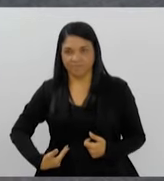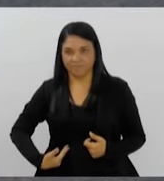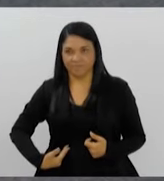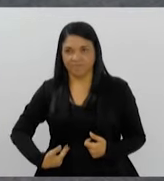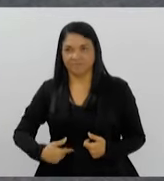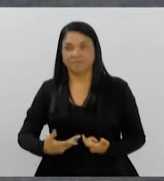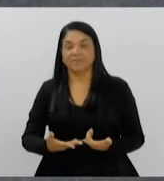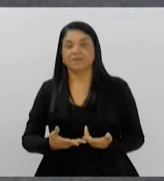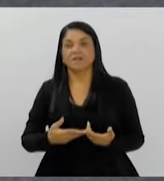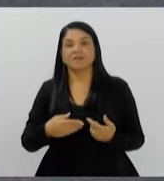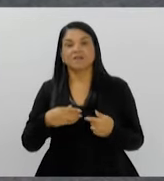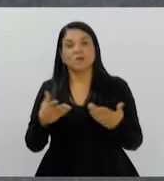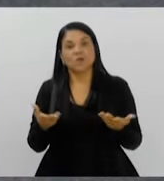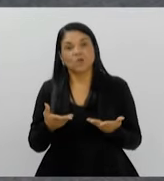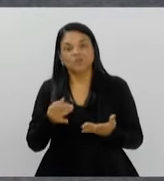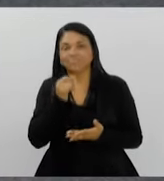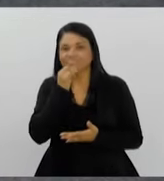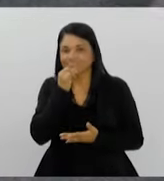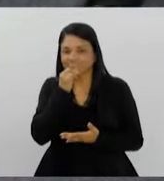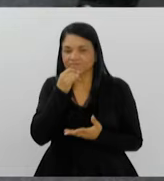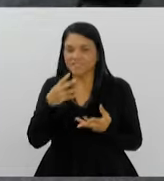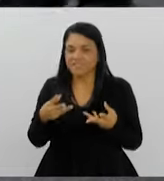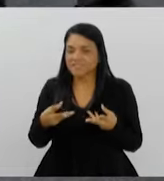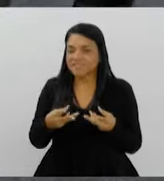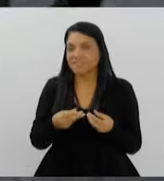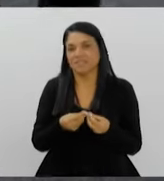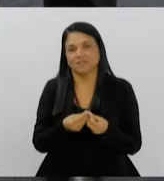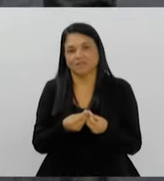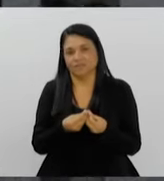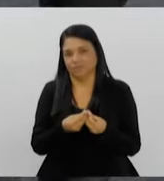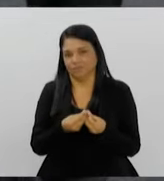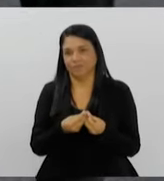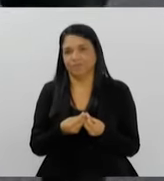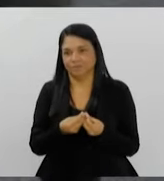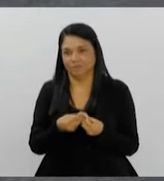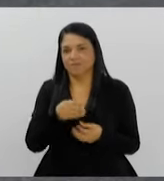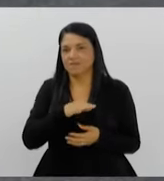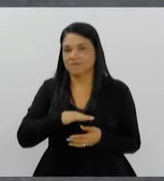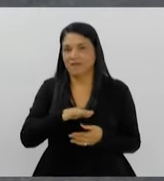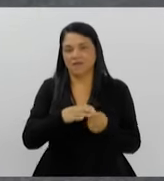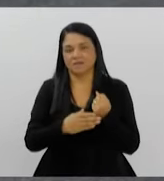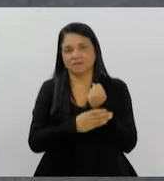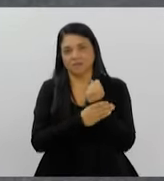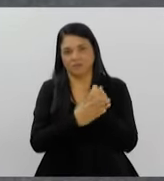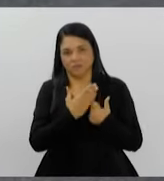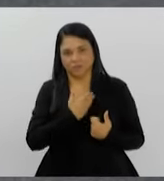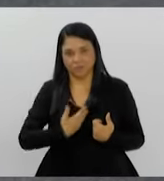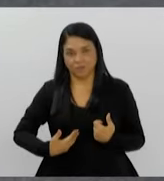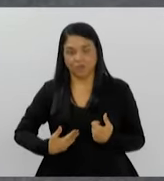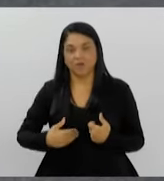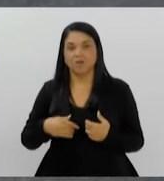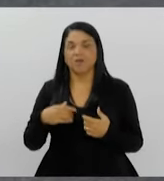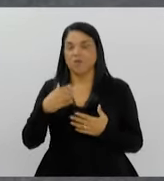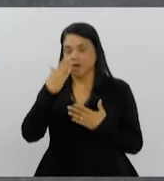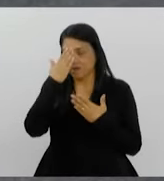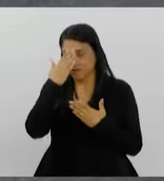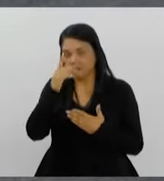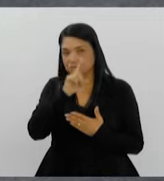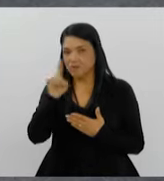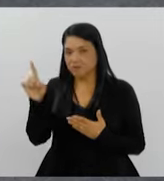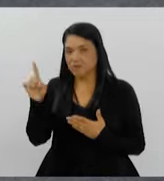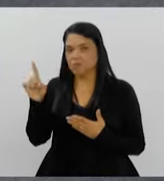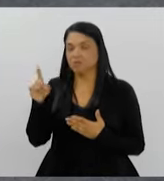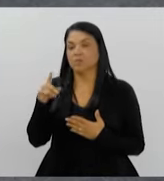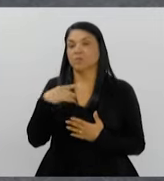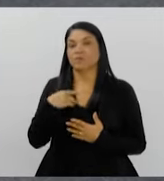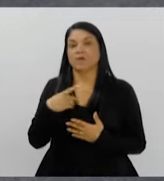infelizmente é a parte mais sensível que nós temos e Eu Louvo Presidente agradeço a Deus ter o senhor